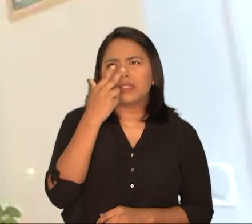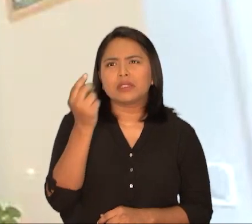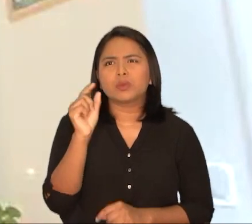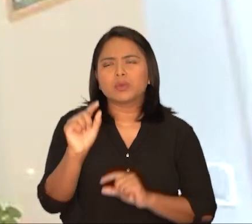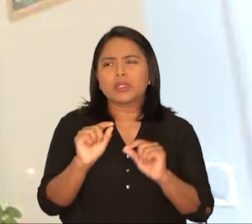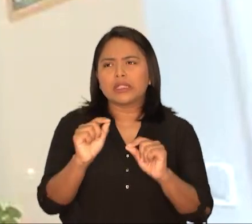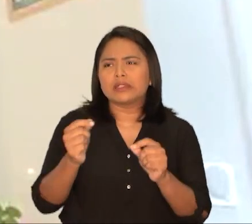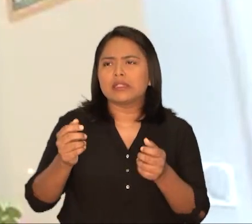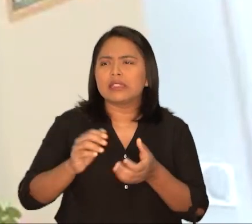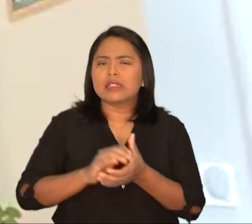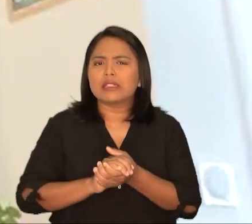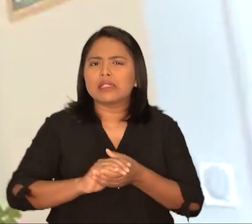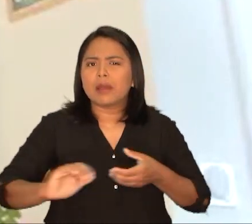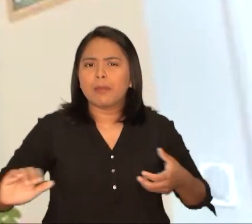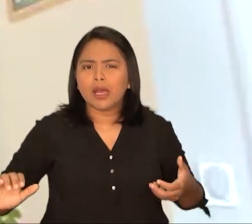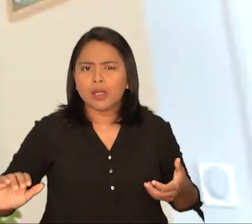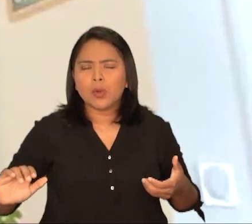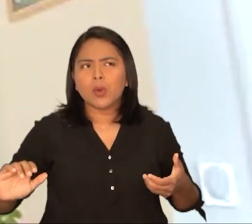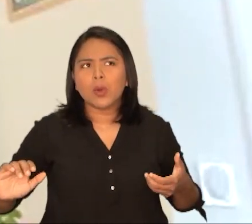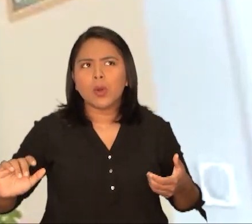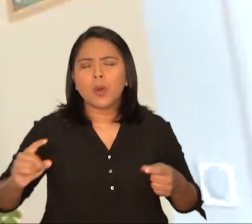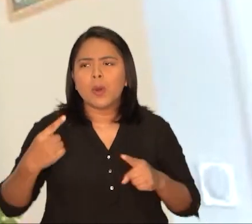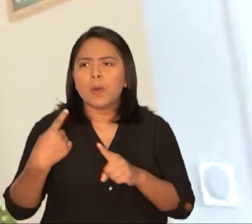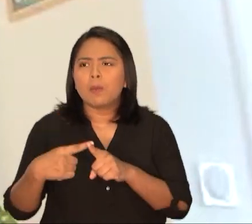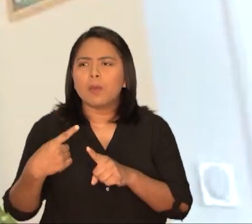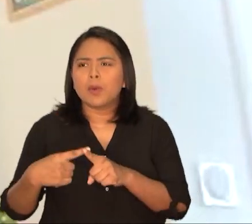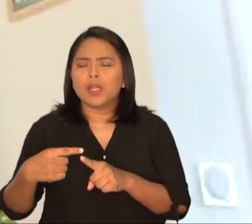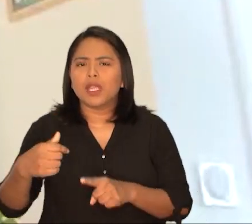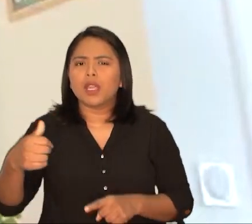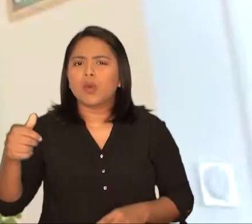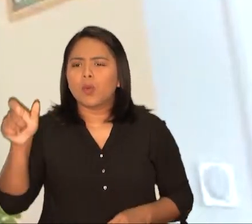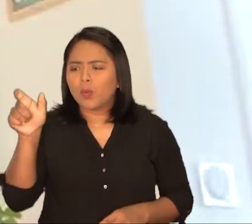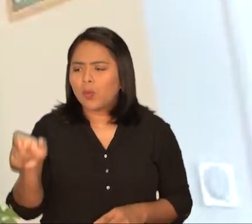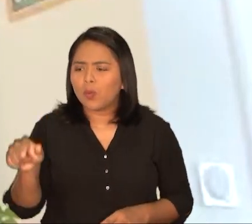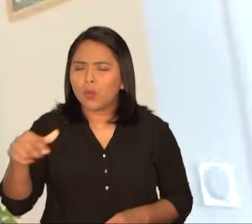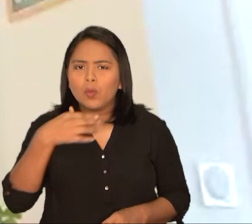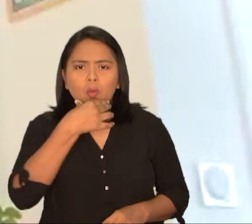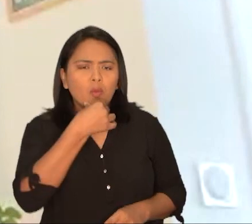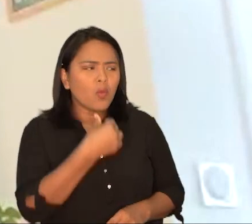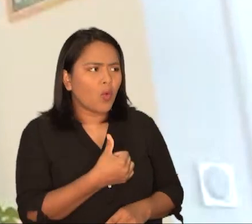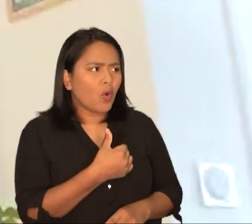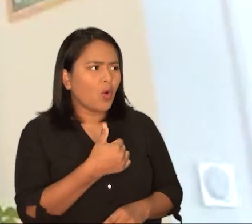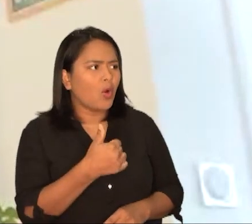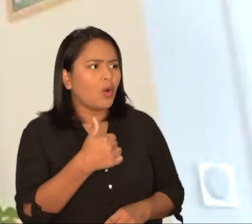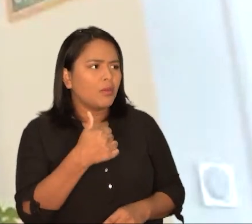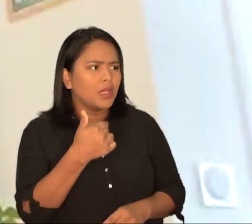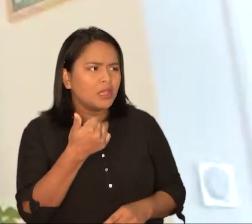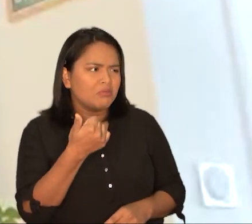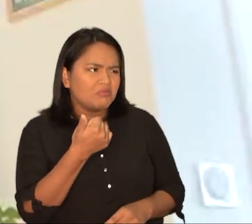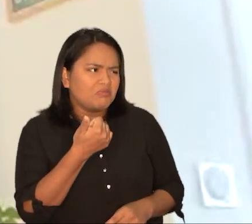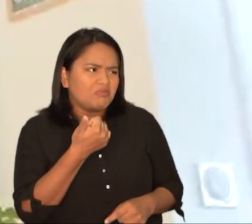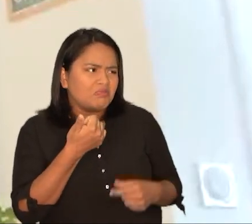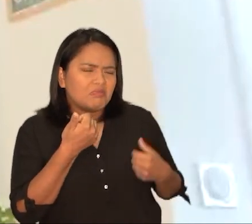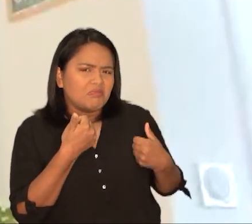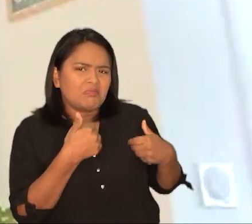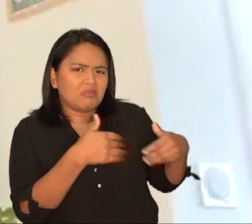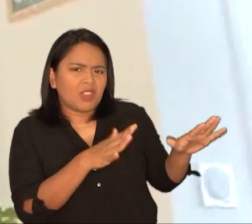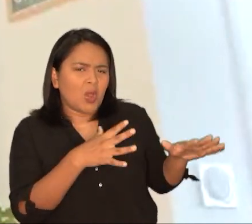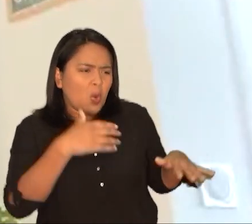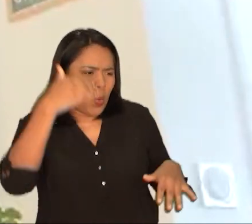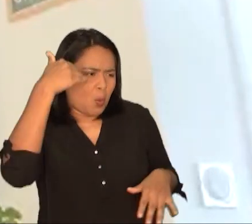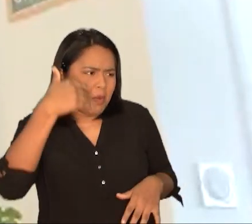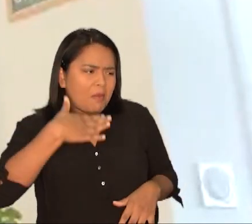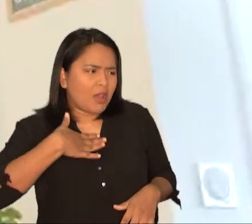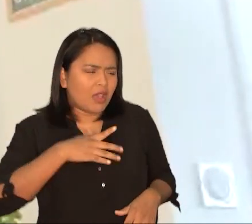veio porque o homem não acreditava, o marido não acreditava que essa culpa era dele. Como ela